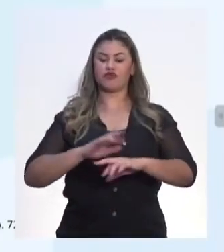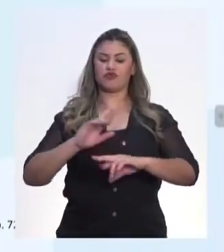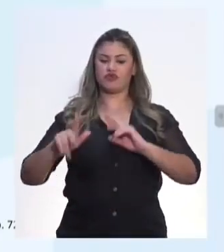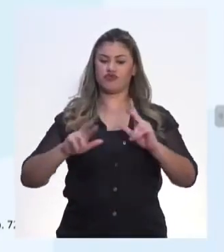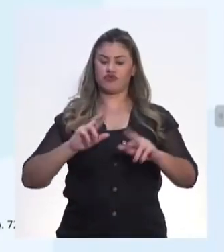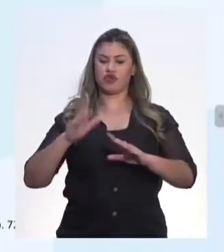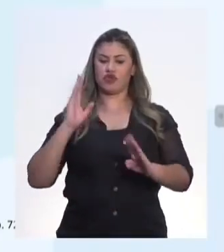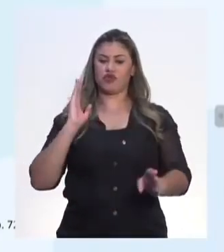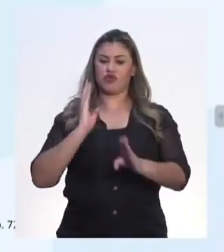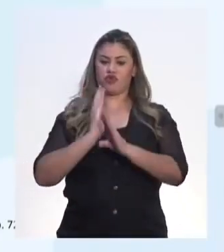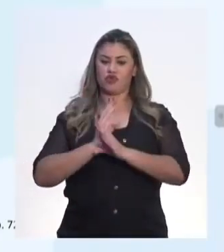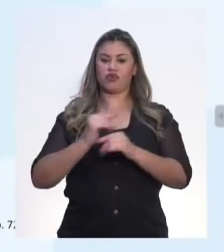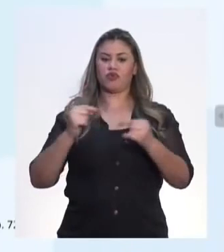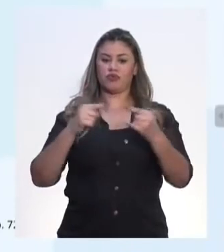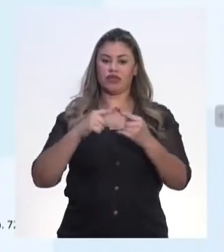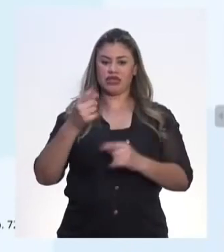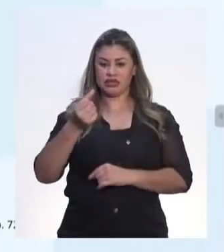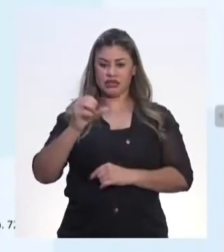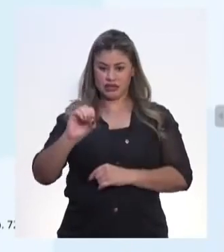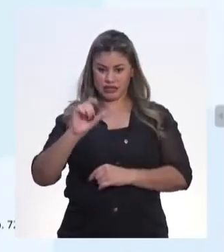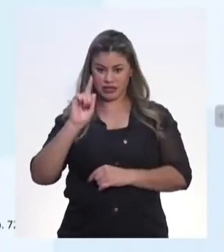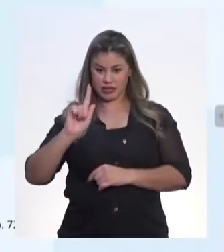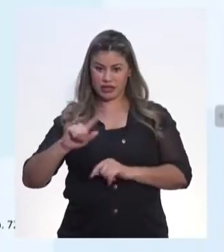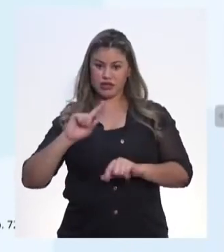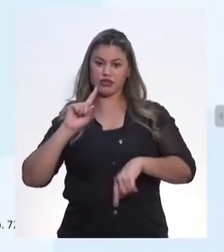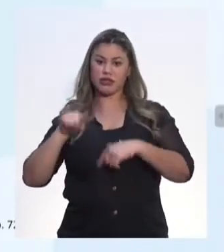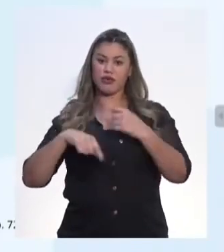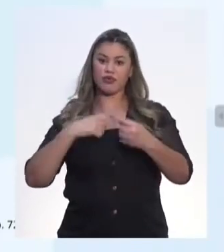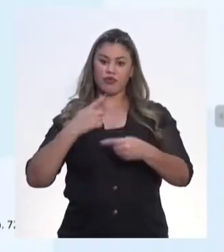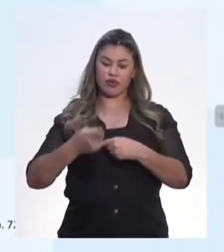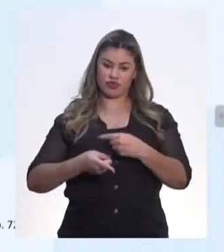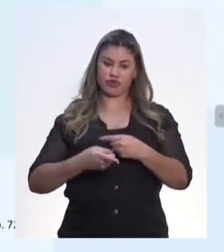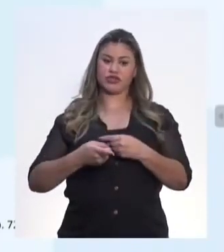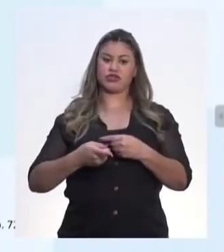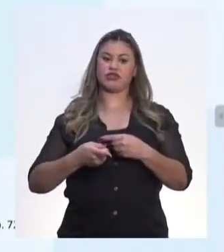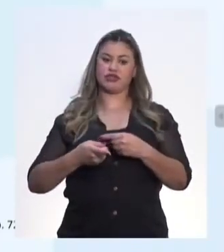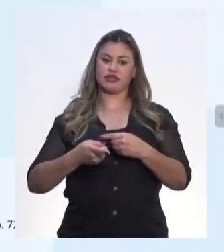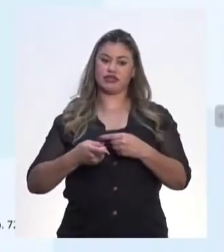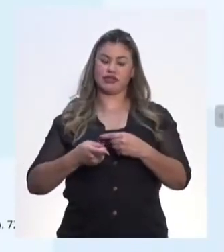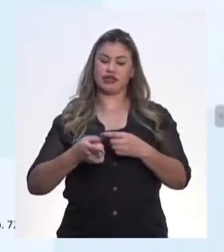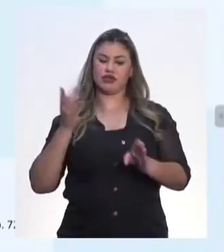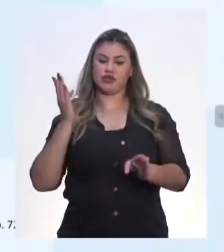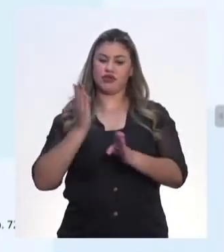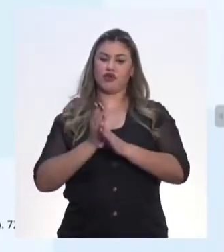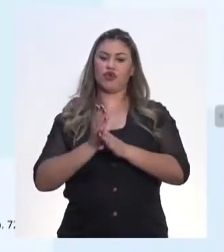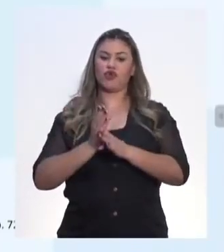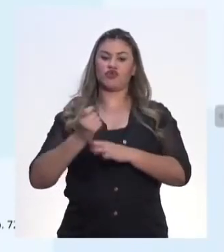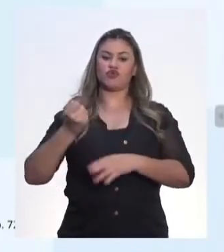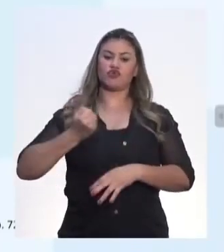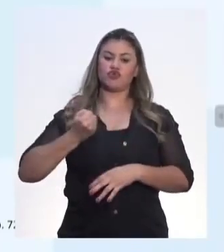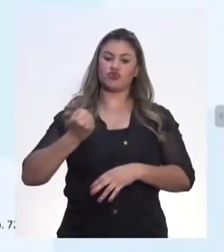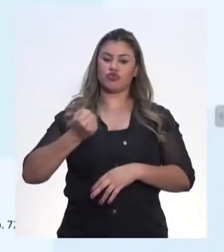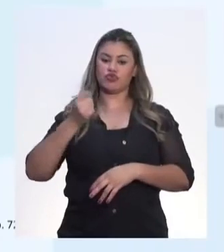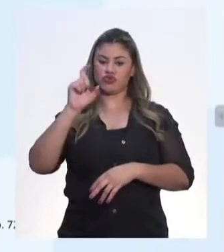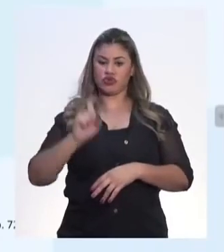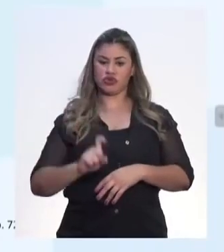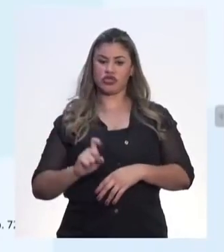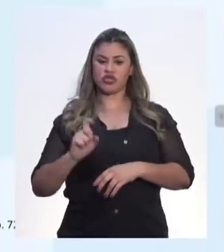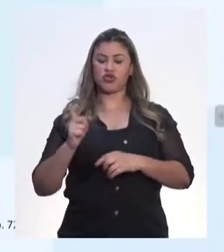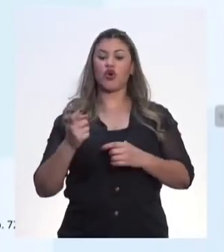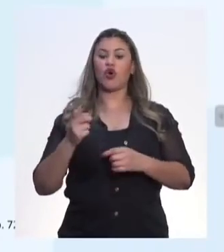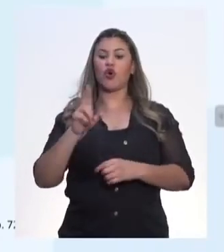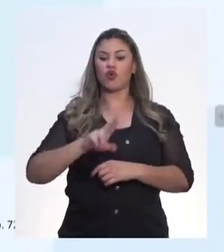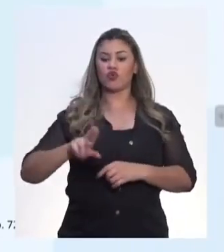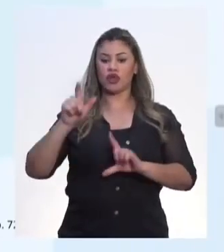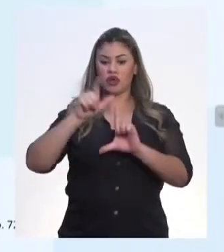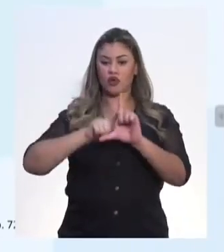o correspondente aos 60 graus e a partir daí eu posso identificar o valor de x com a ideia dos ângulos opostos